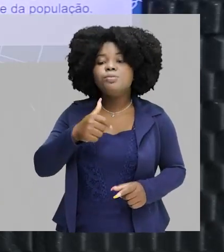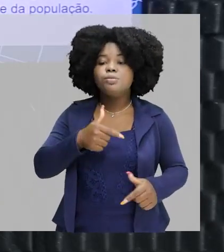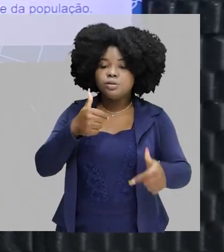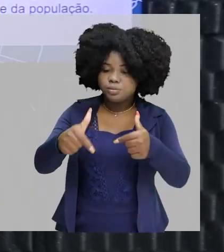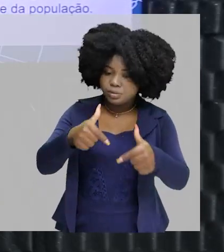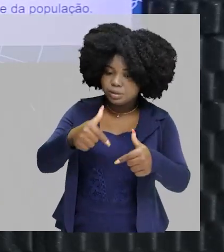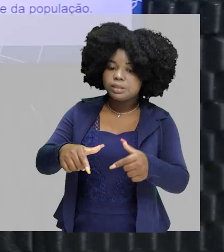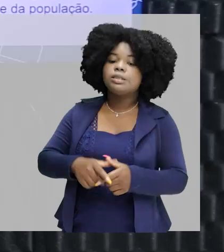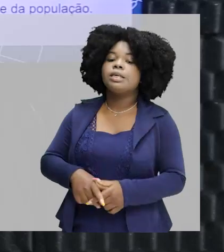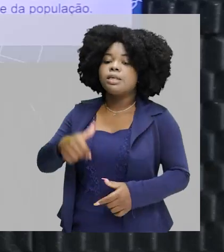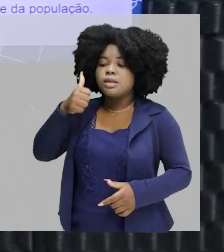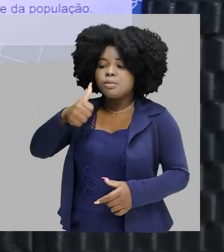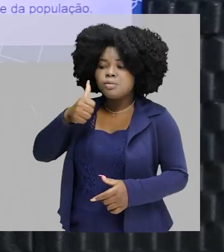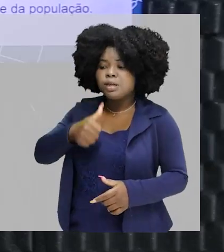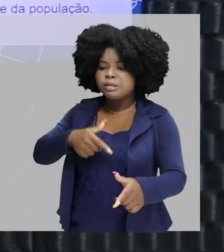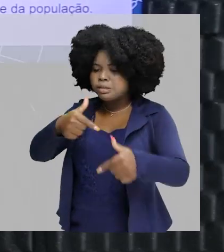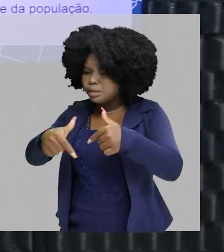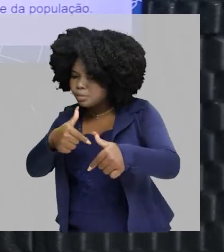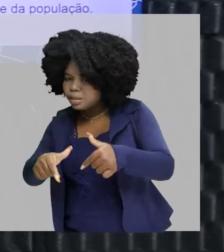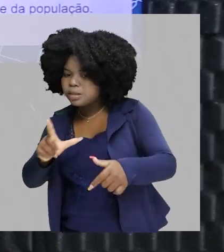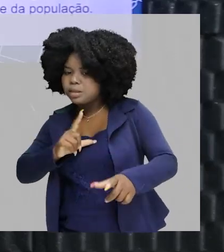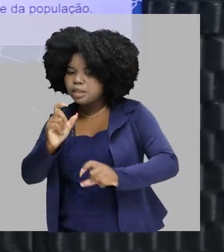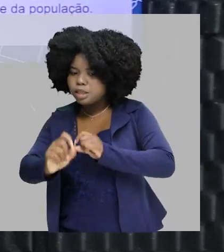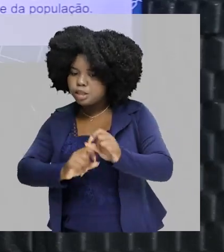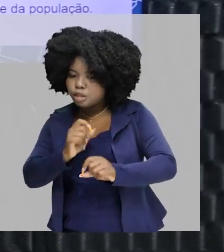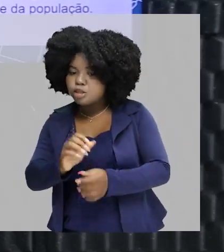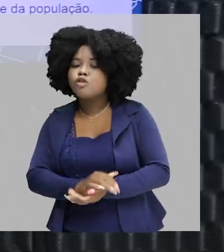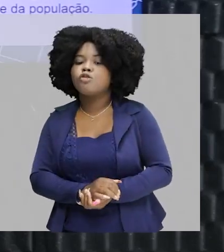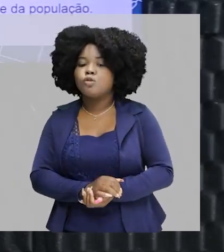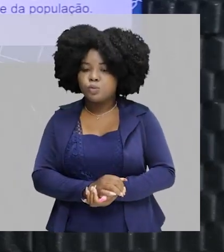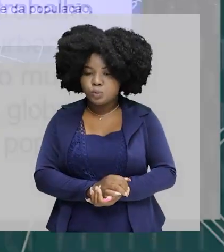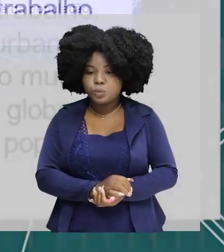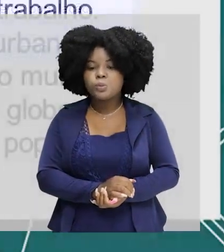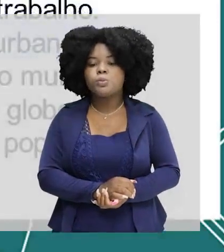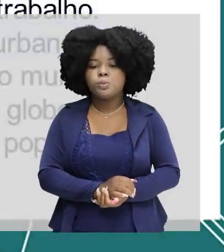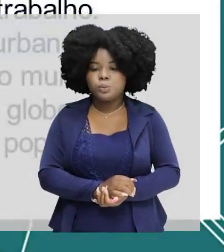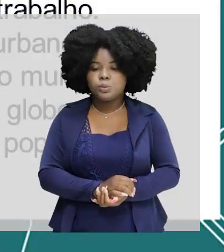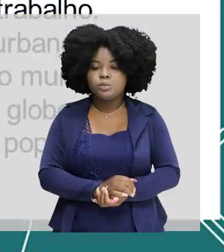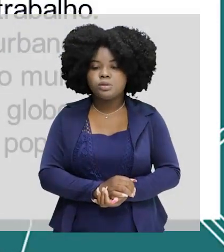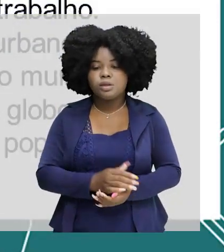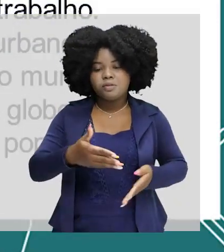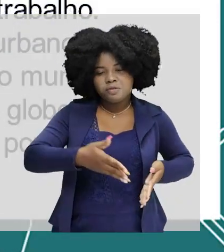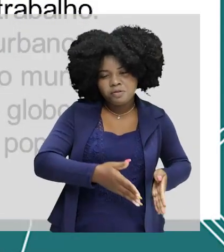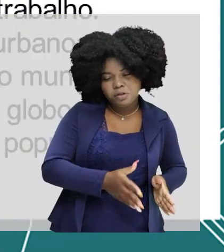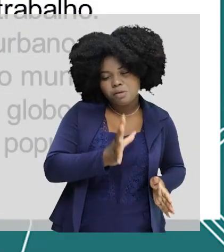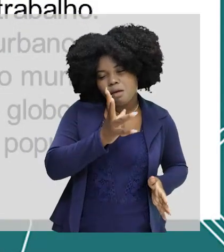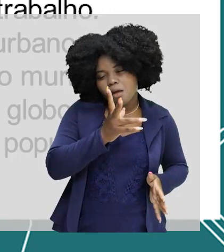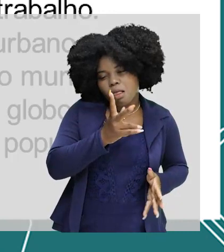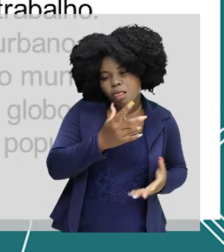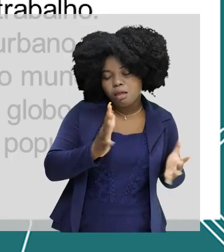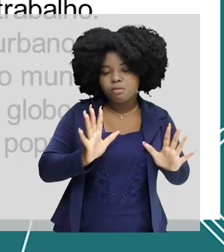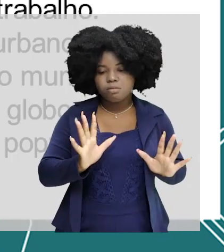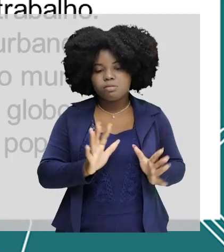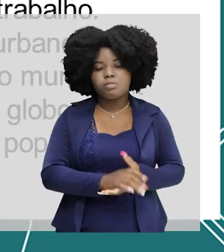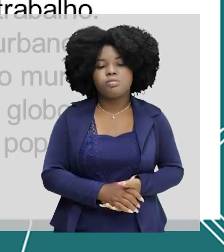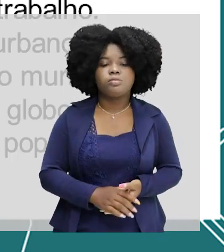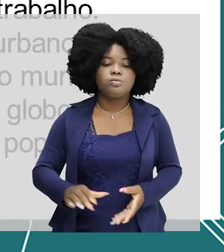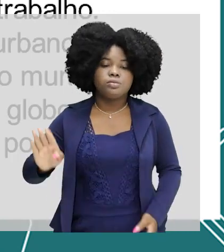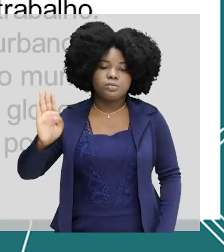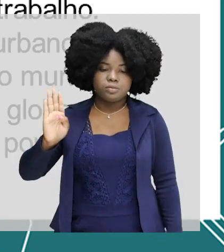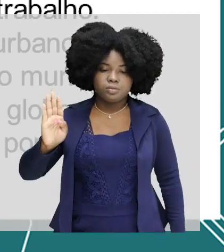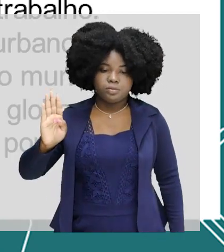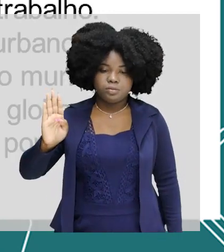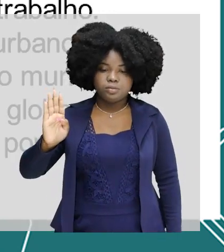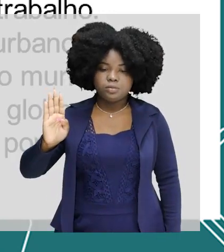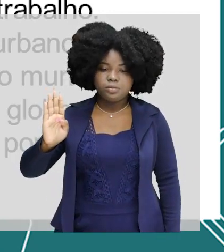tenham filhos mais tardiamente, tá? Então, a letra A a gente já sabe que é errado. Letra B, no século XX vai apresentar uma ausência de políticas